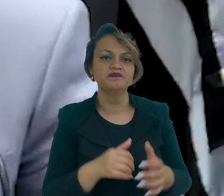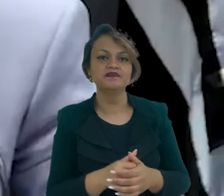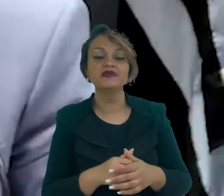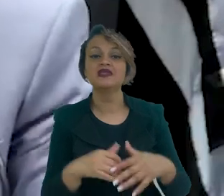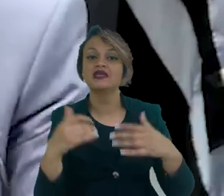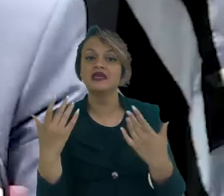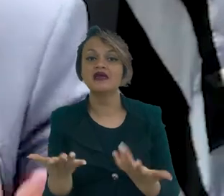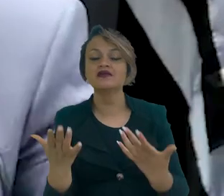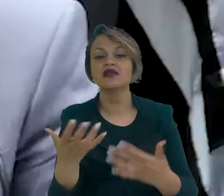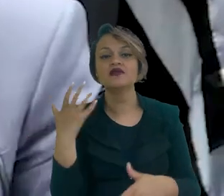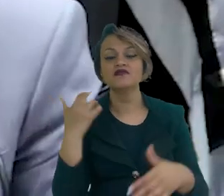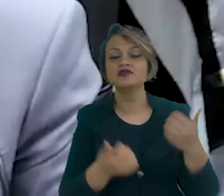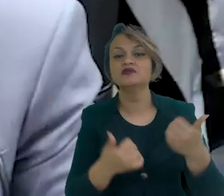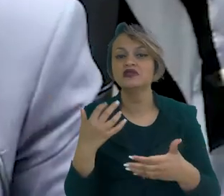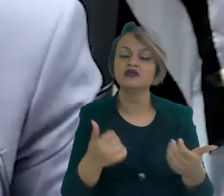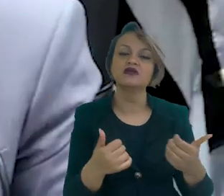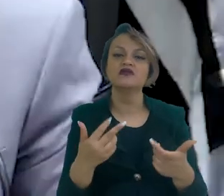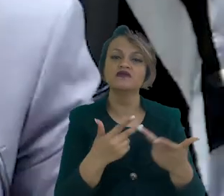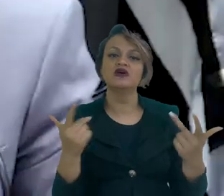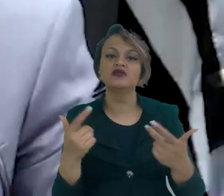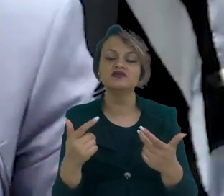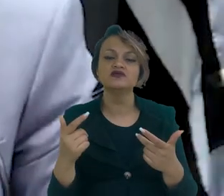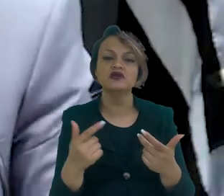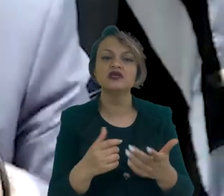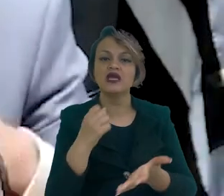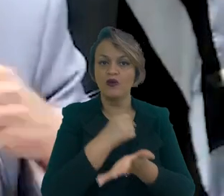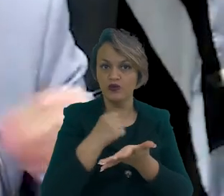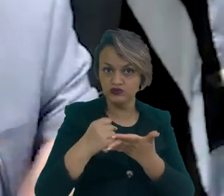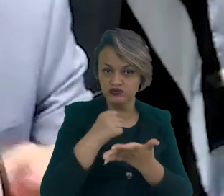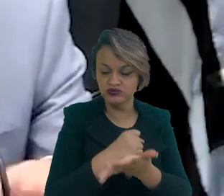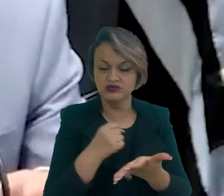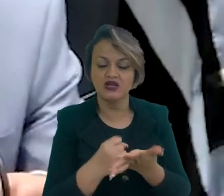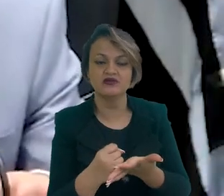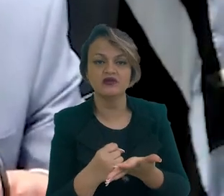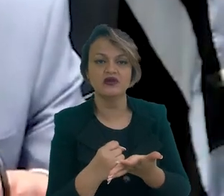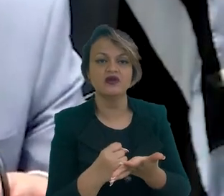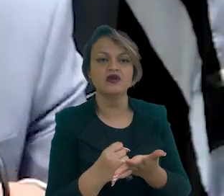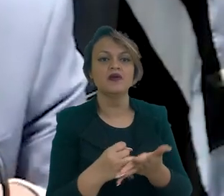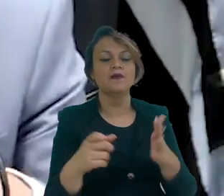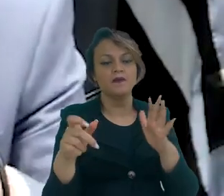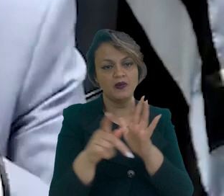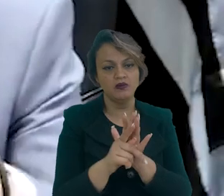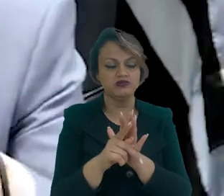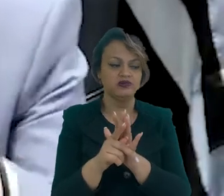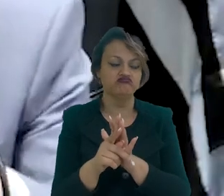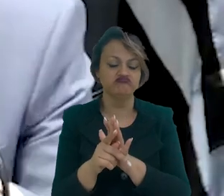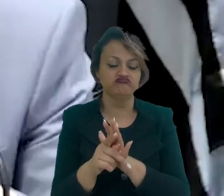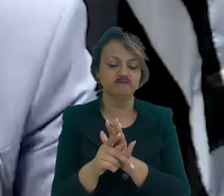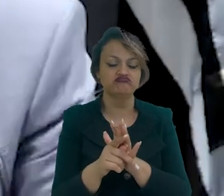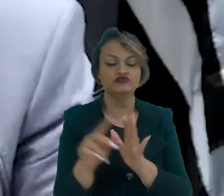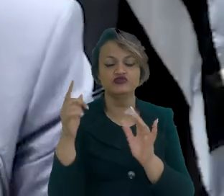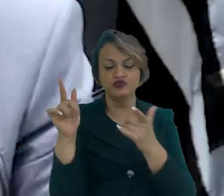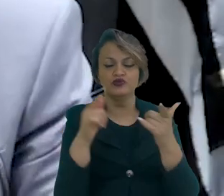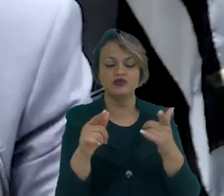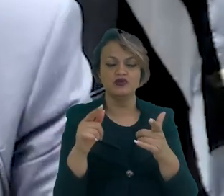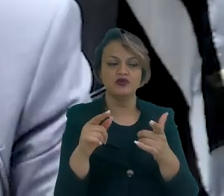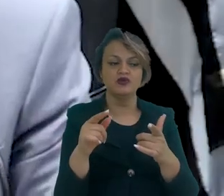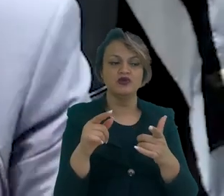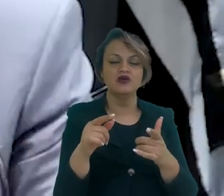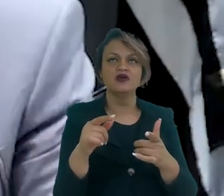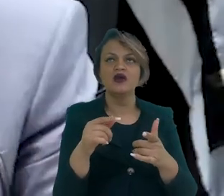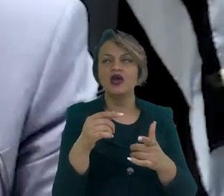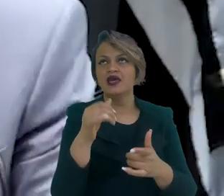delito acho que hoje não há dúvidas Quanto é isso e eles tentaram fazer uma organização chamaram de quase contratos e quase delitos é um modelo